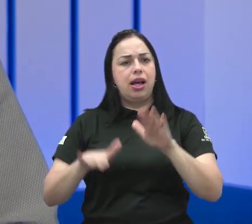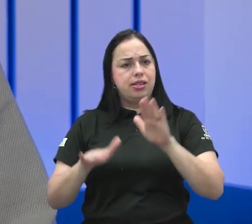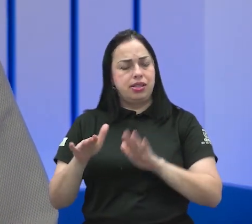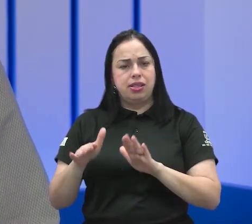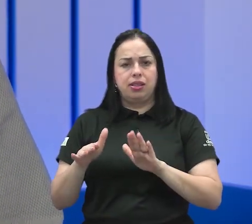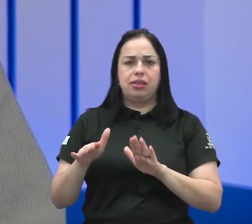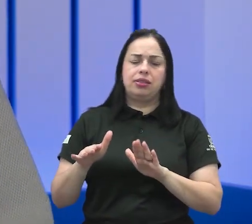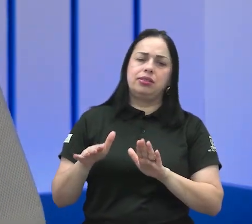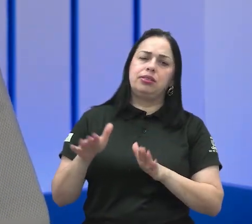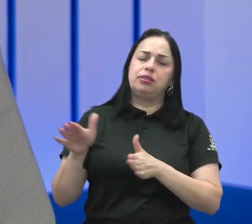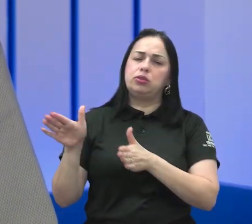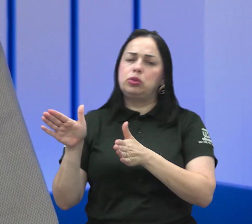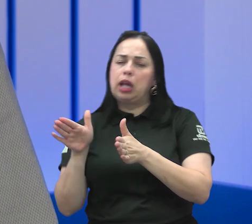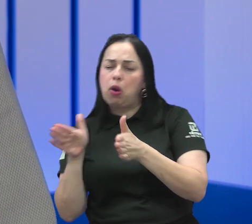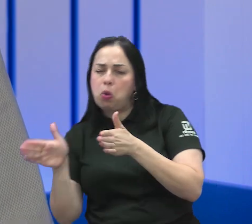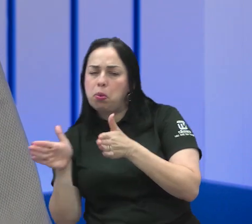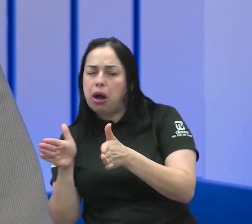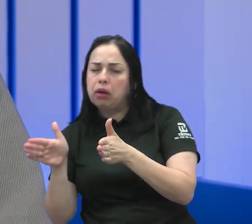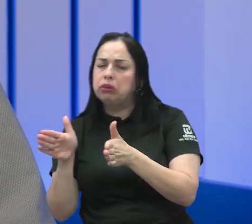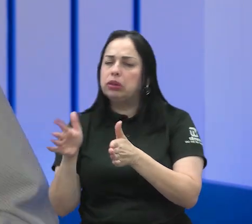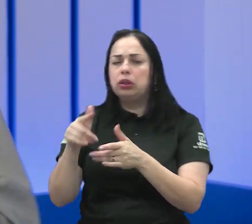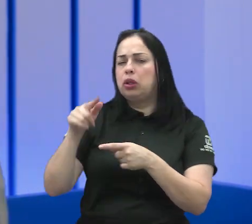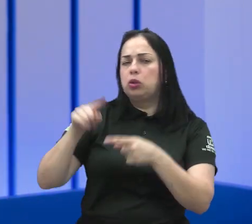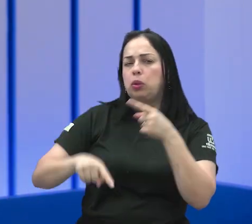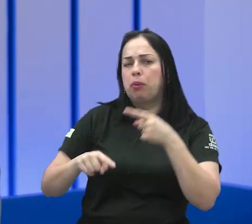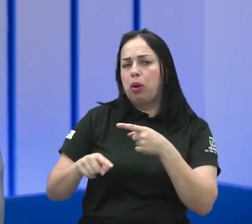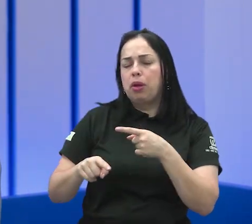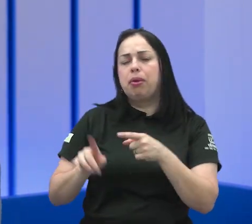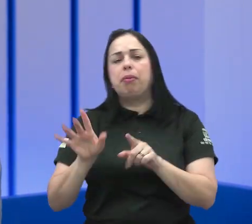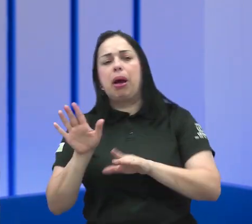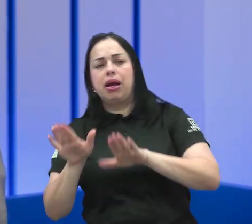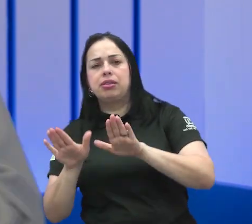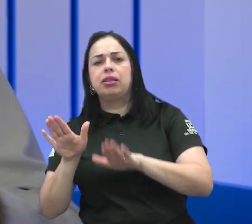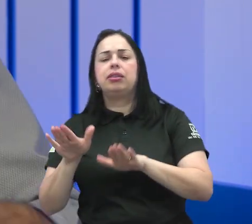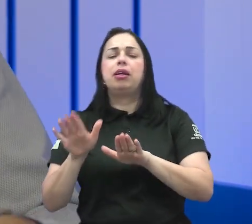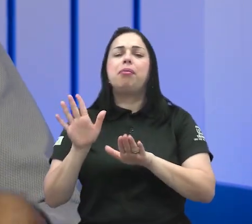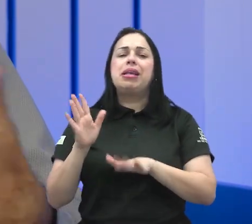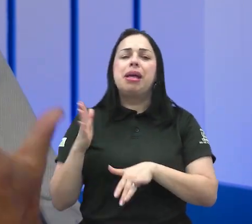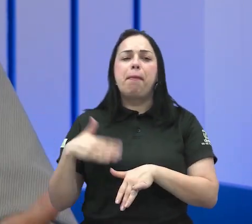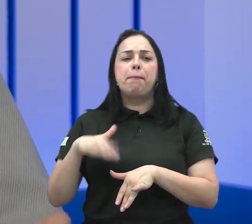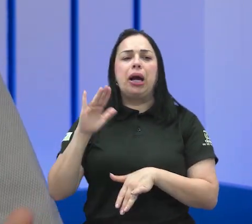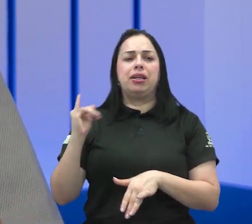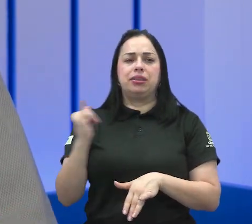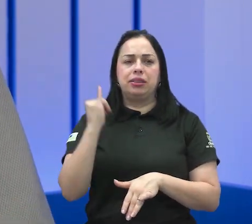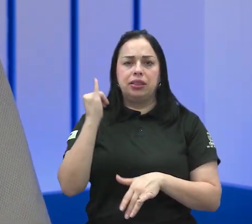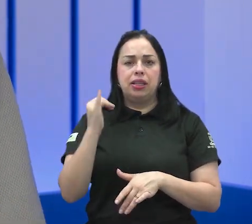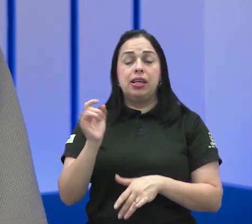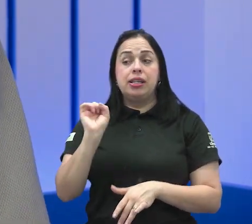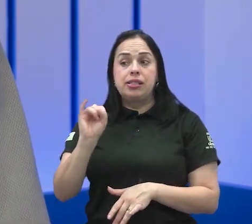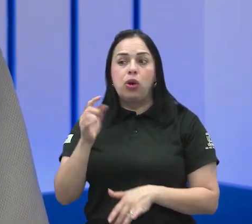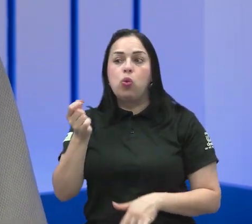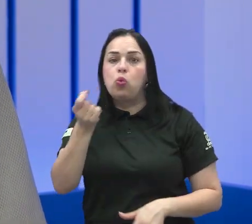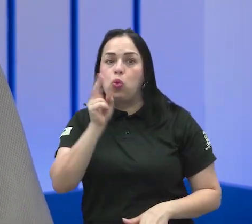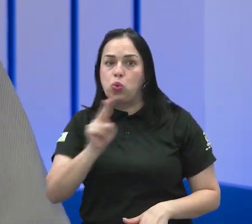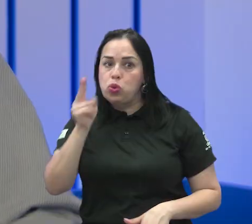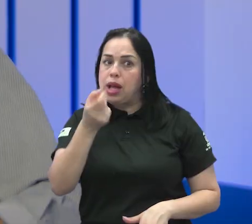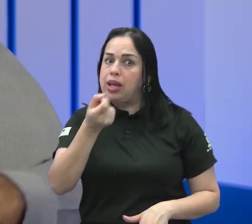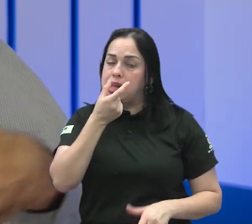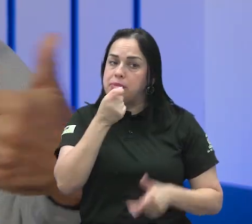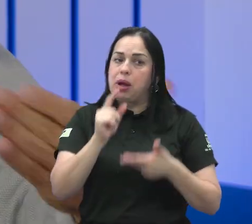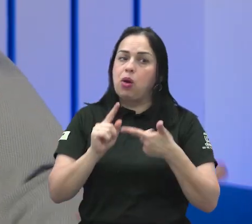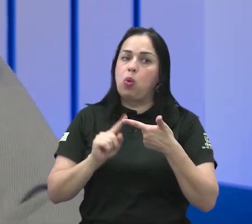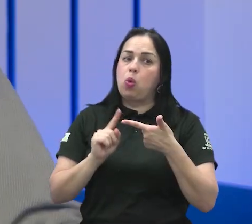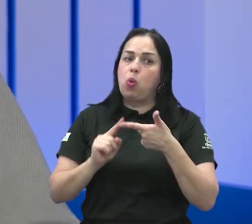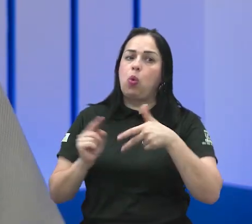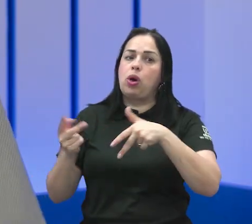uma inaptidão, às vezes temporária, algumas definitivas, e que é importante que as pessoas que vão doar, se estejam fazendo uso de algum medicamento, ou se fez